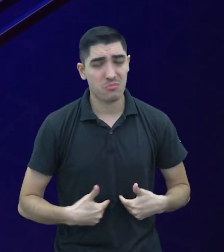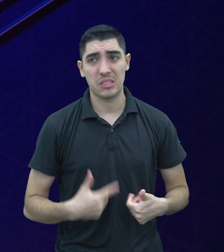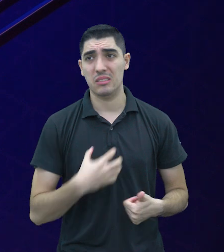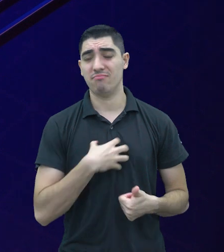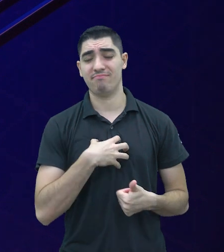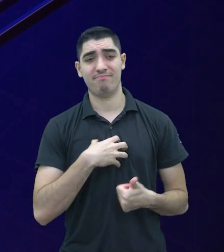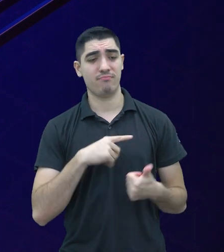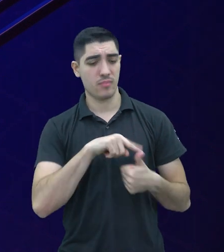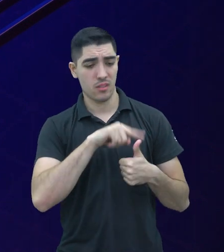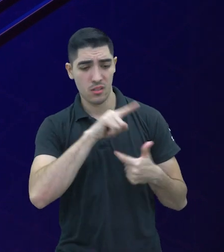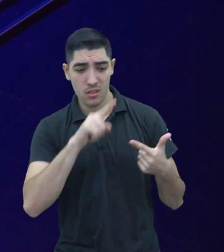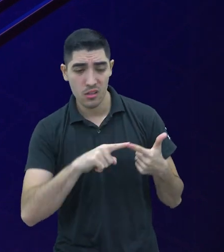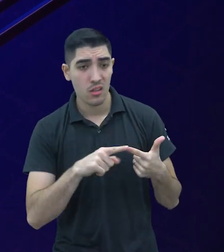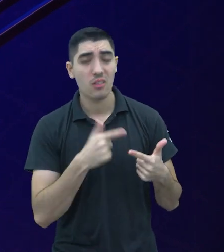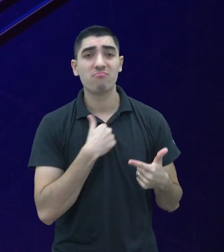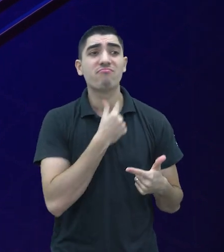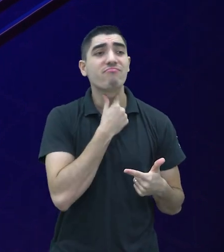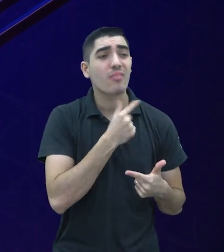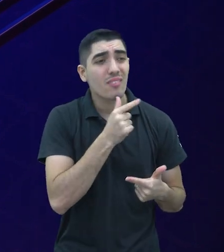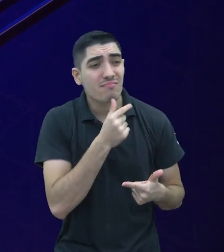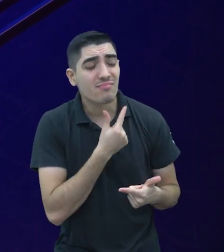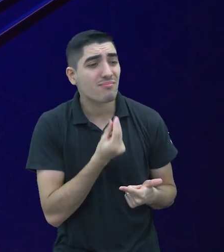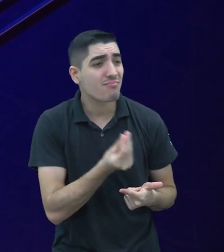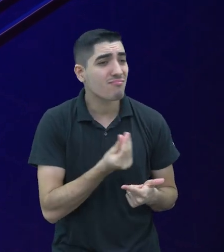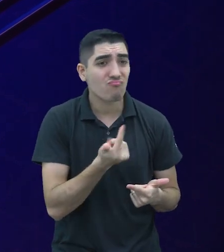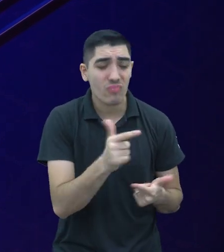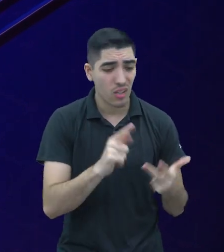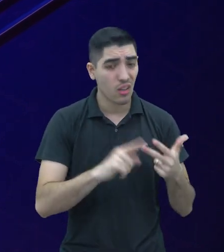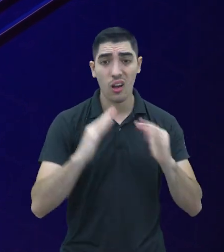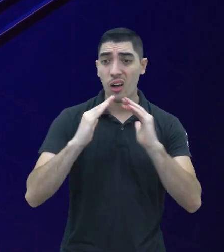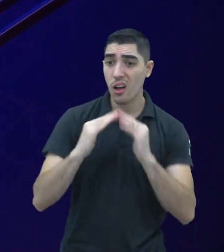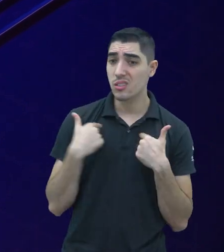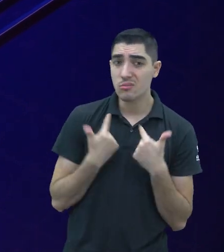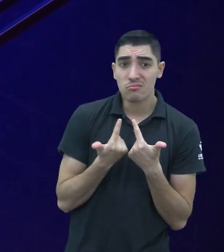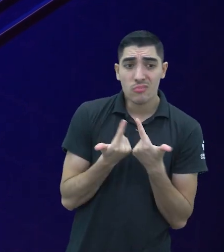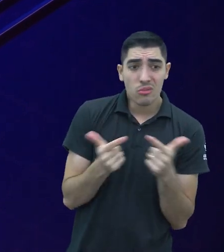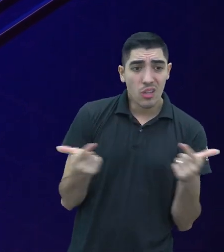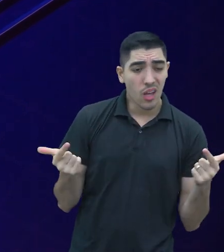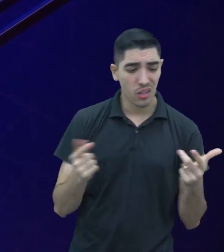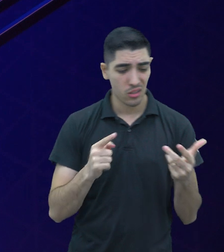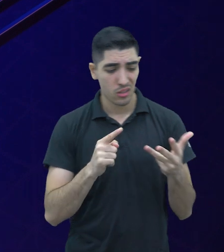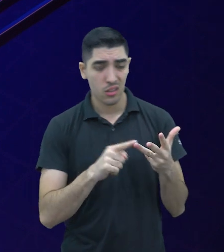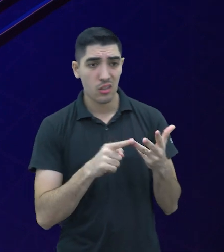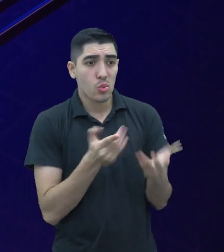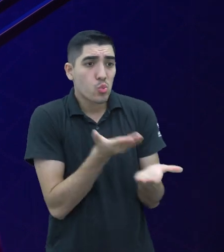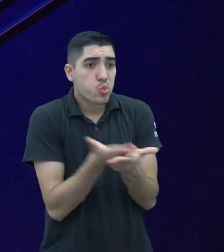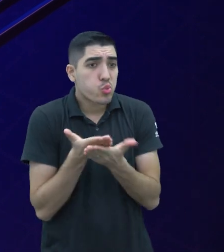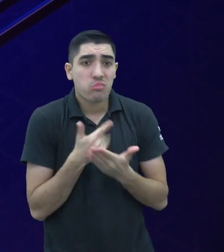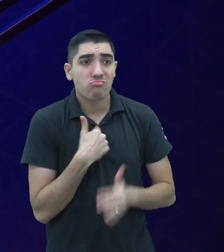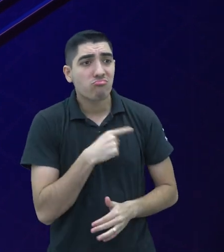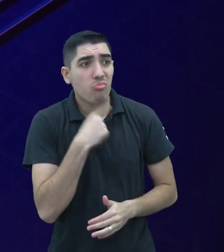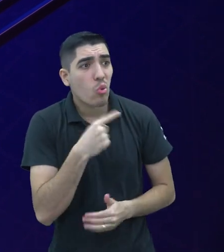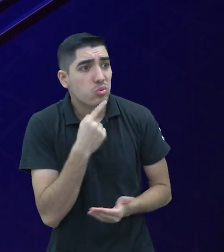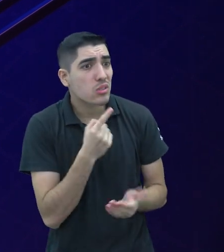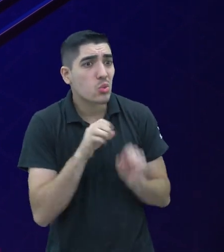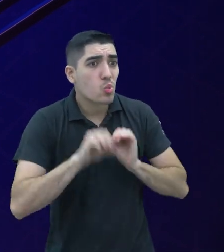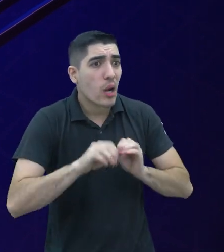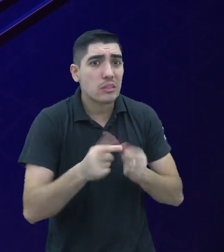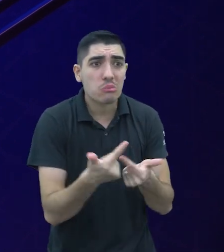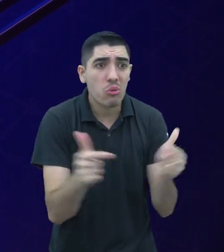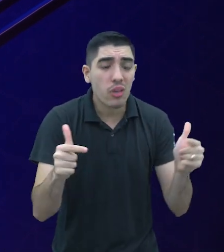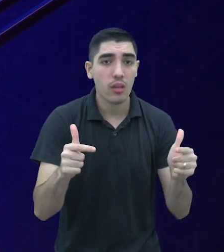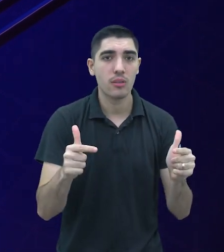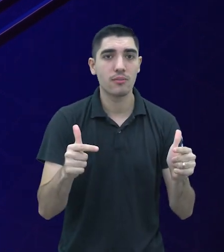em que ela não vai ter, né, sede, não vai ter onde morar, não vai ter acesso à educação, toda